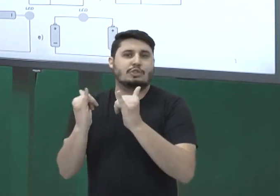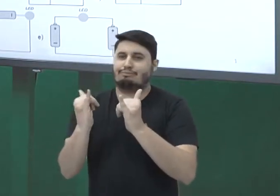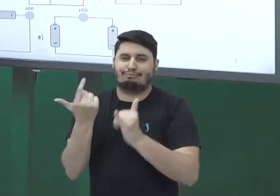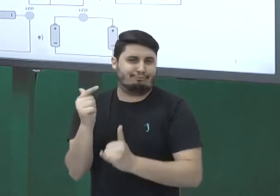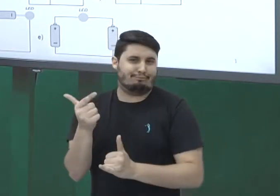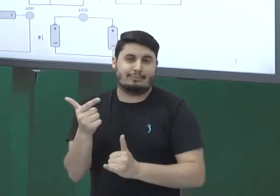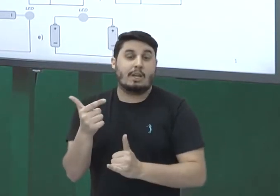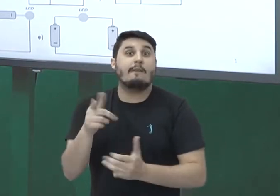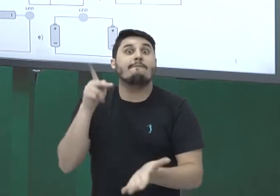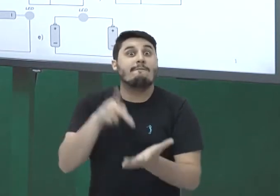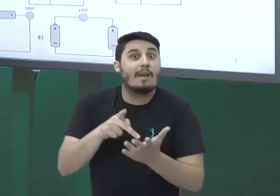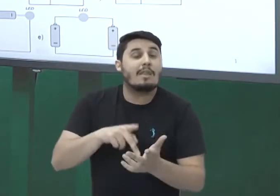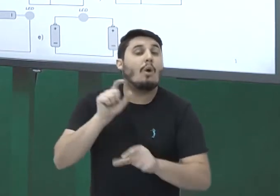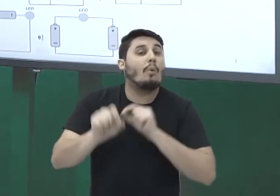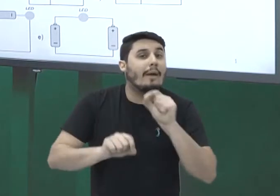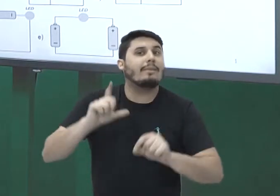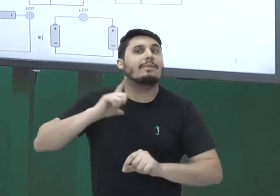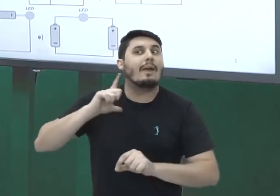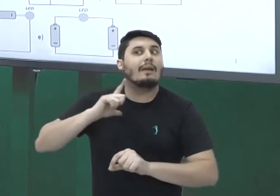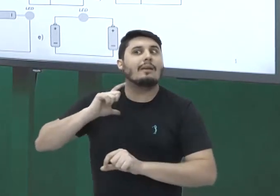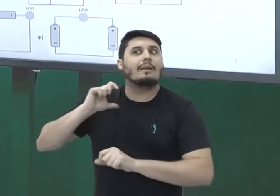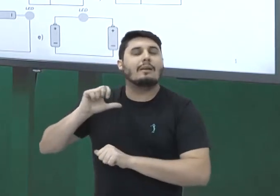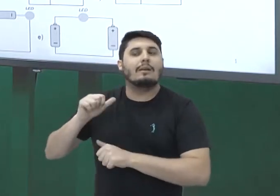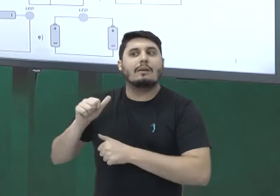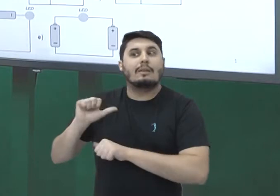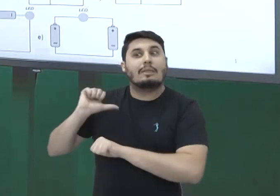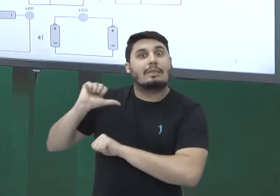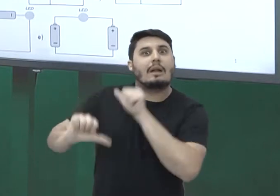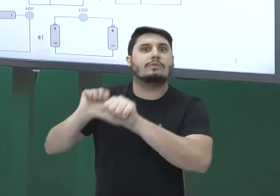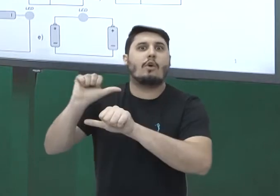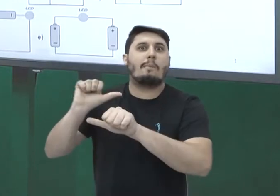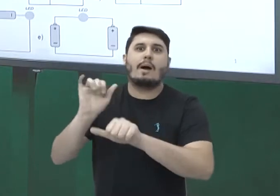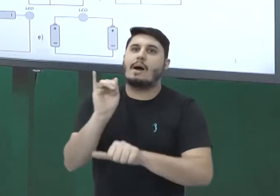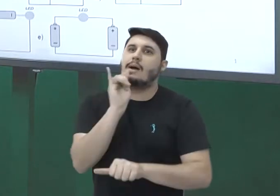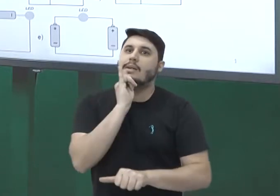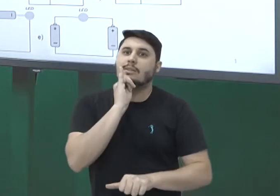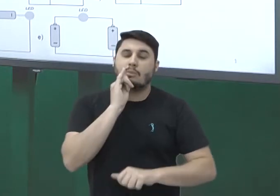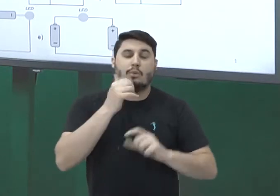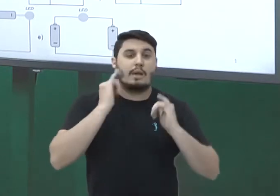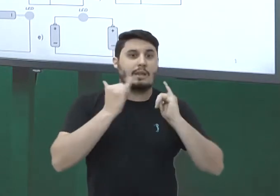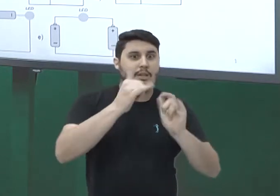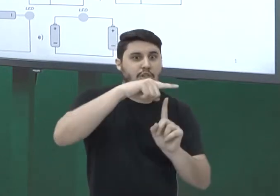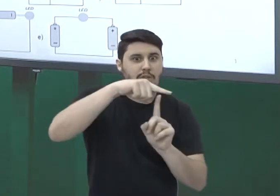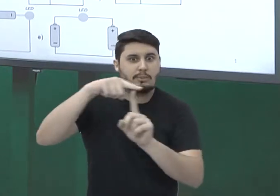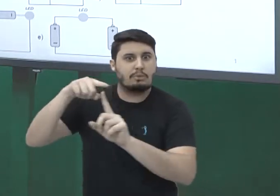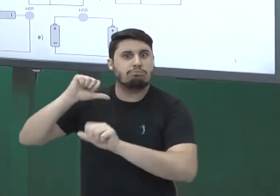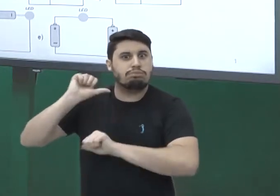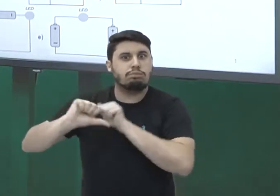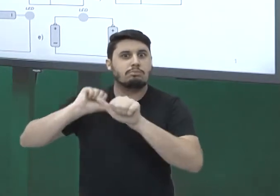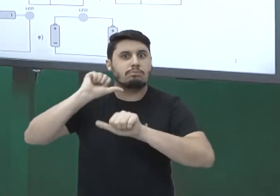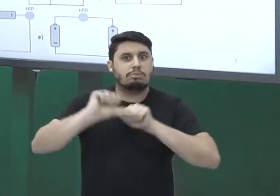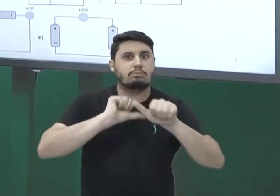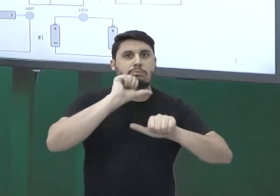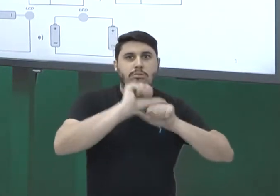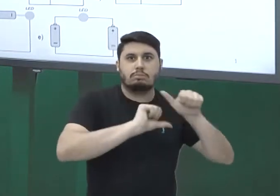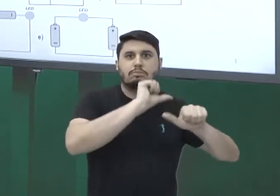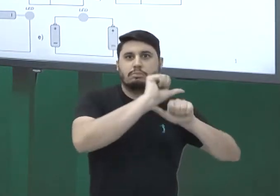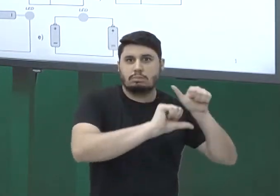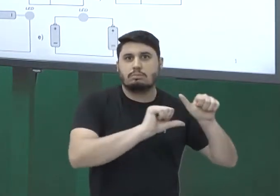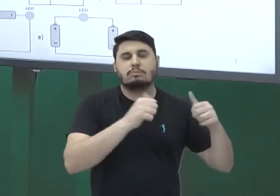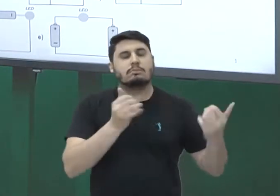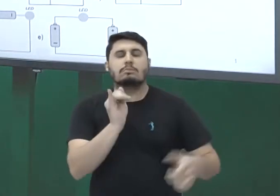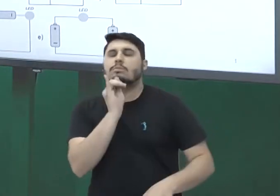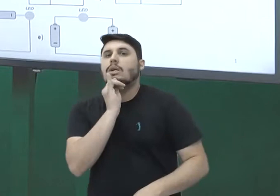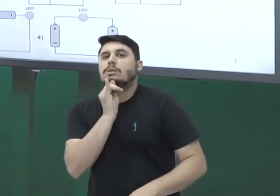transformação. Tá bem? Então a gente está falando de transformações de tipos de energia. Que tipo de energia? Pode ser